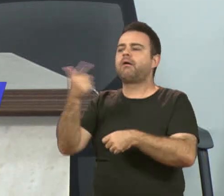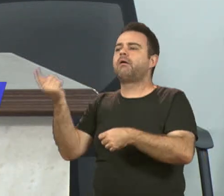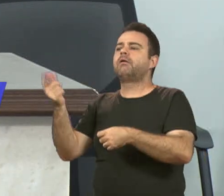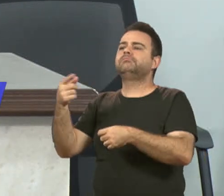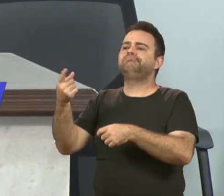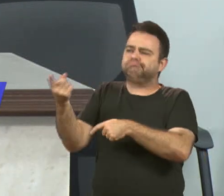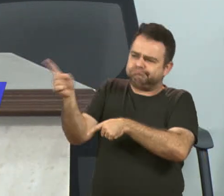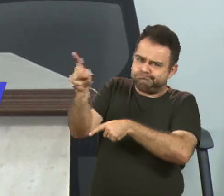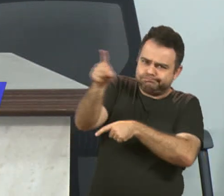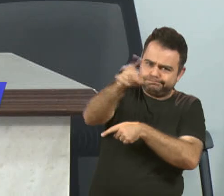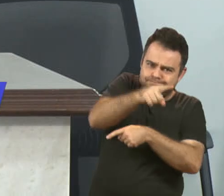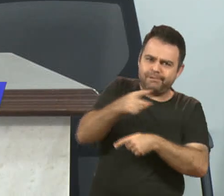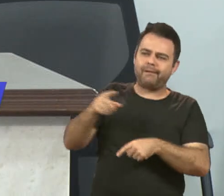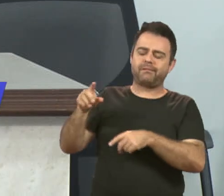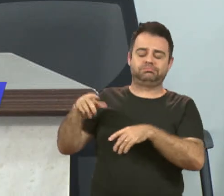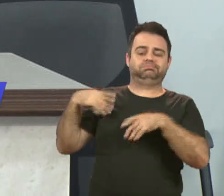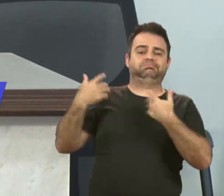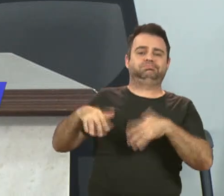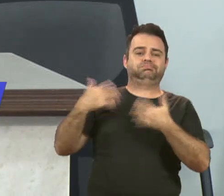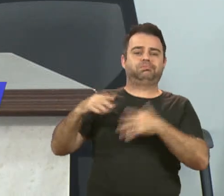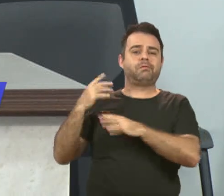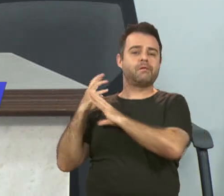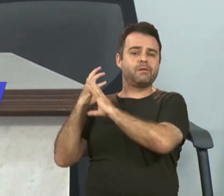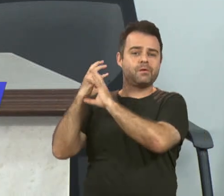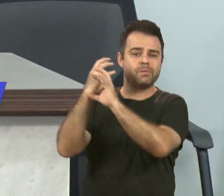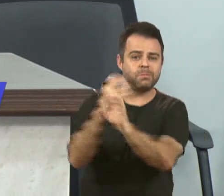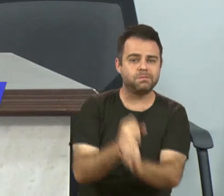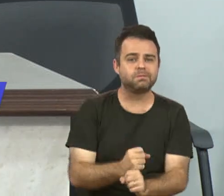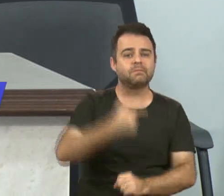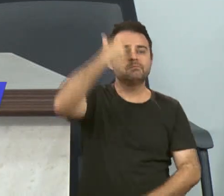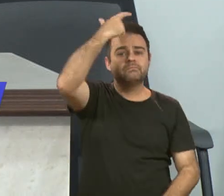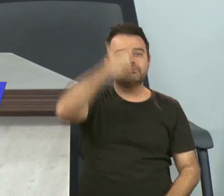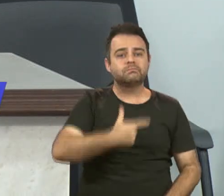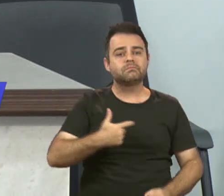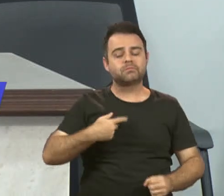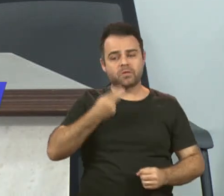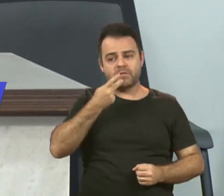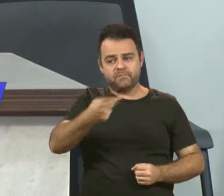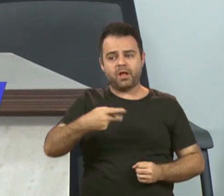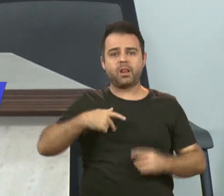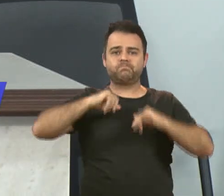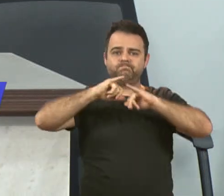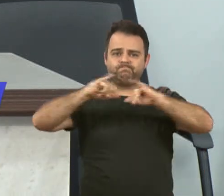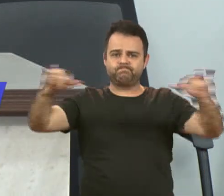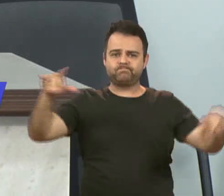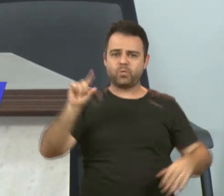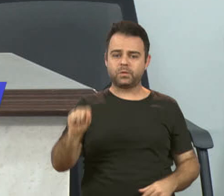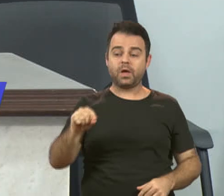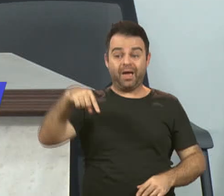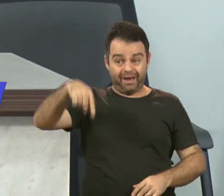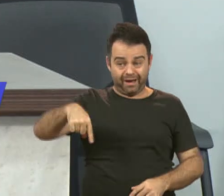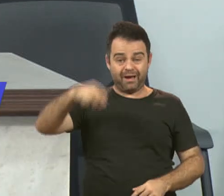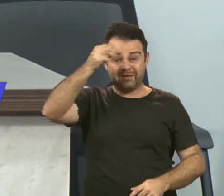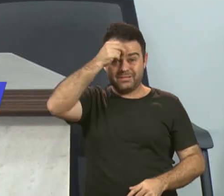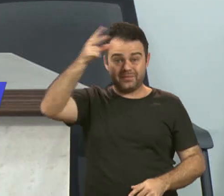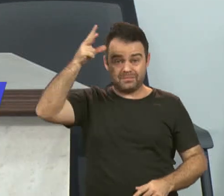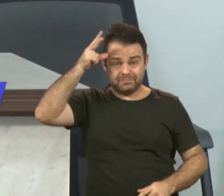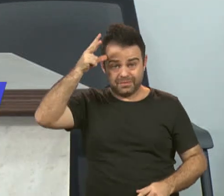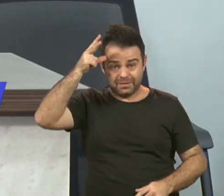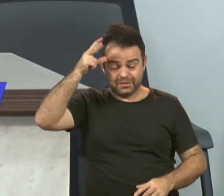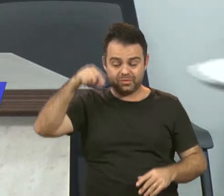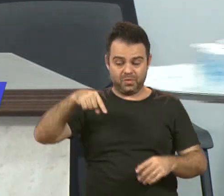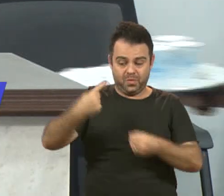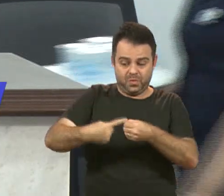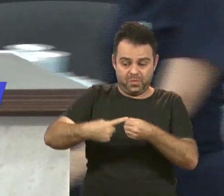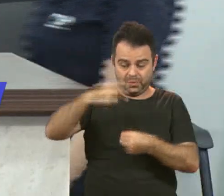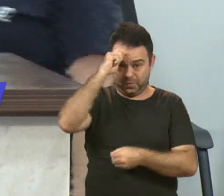esse tempo, eu venho aqui afirmar que a política pública de assistência social do município, ela foi